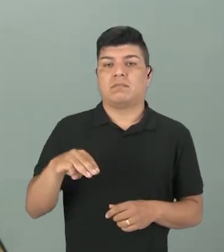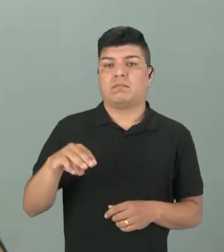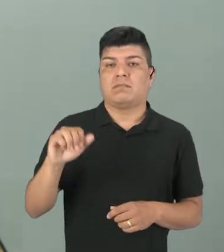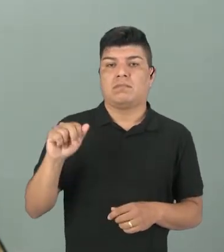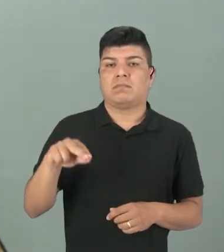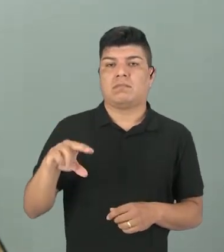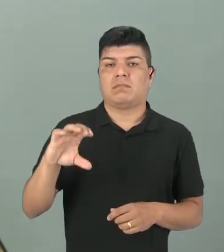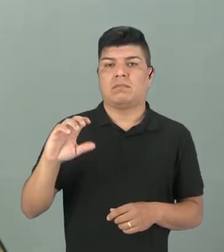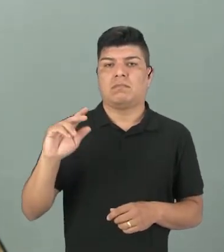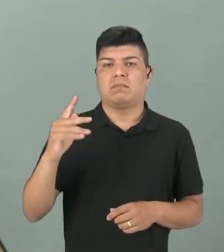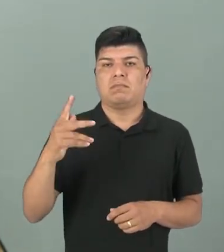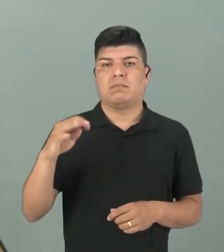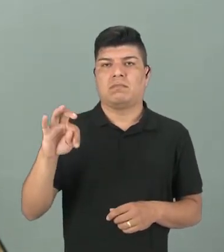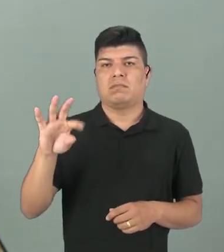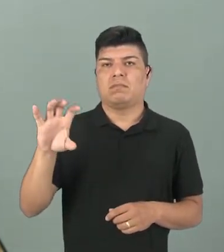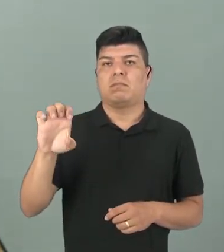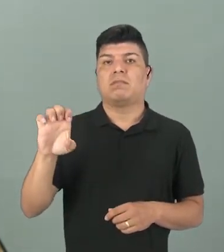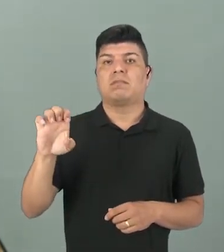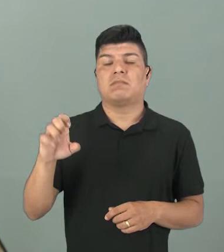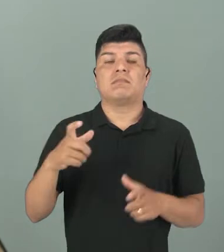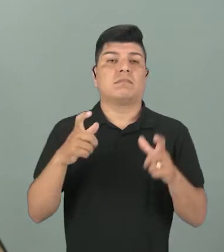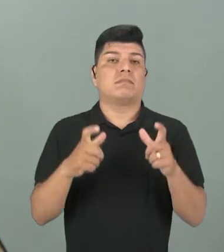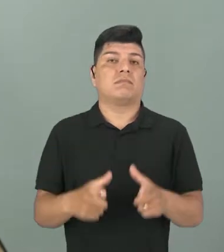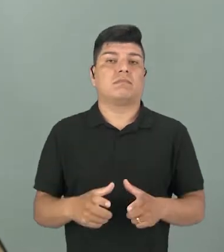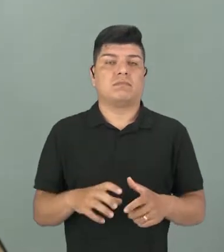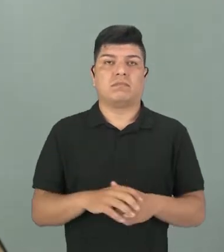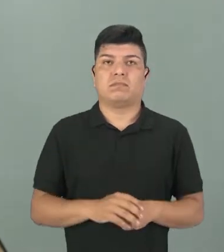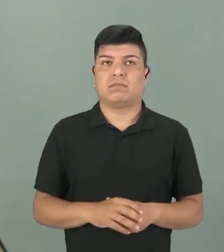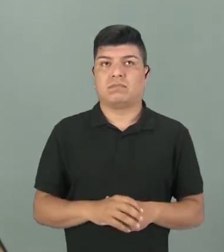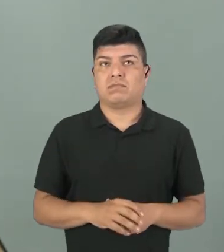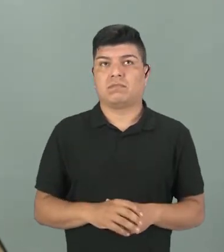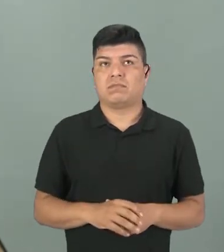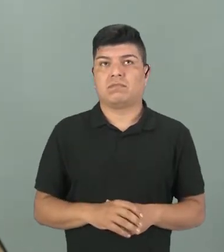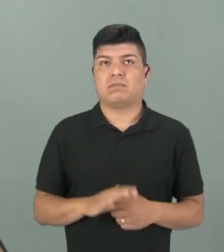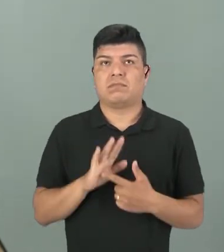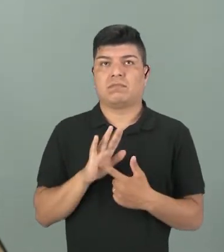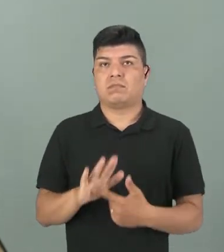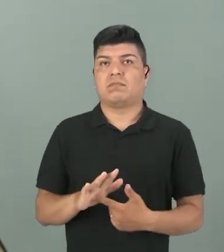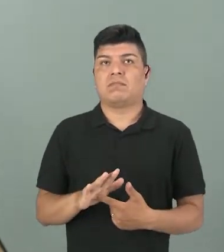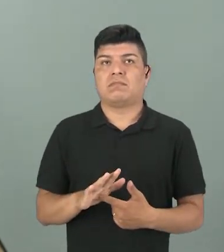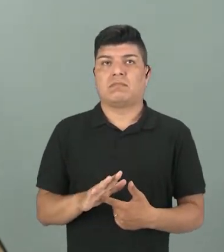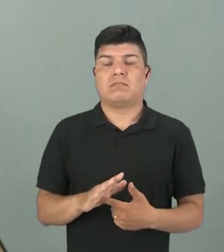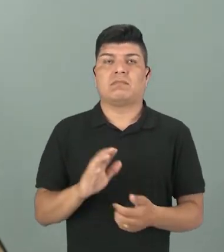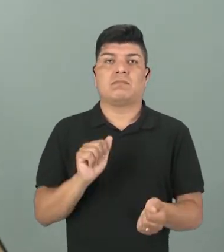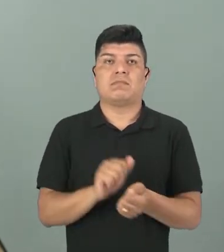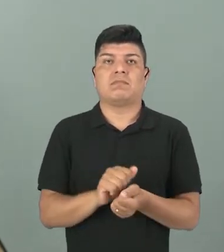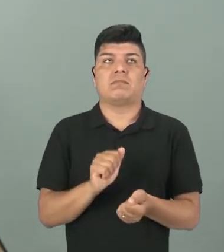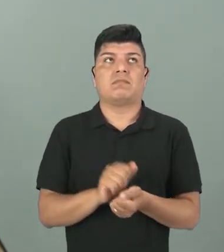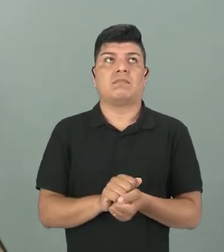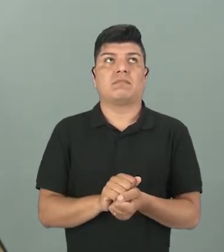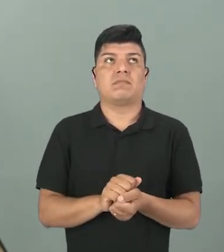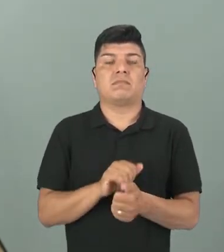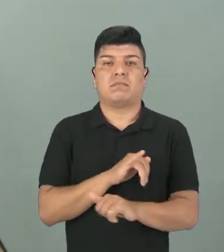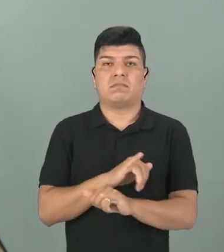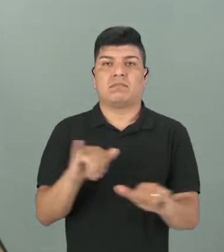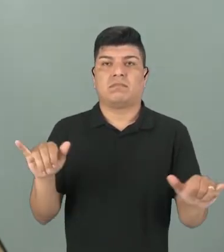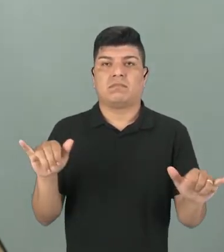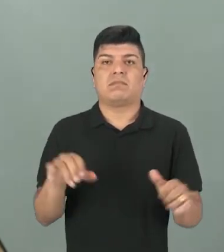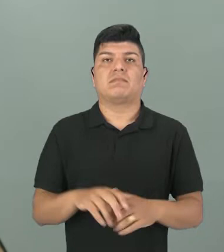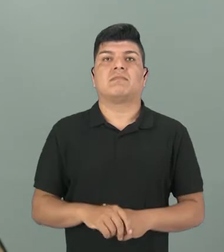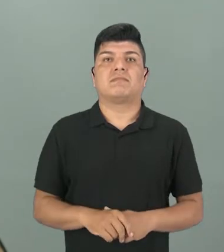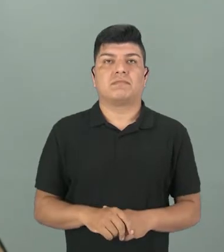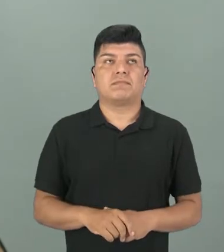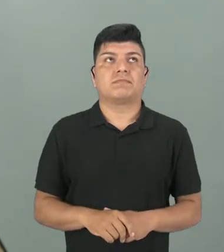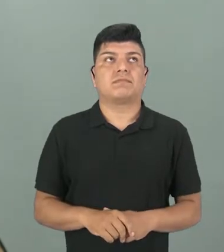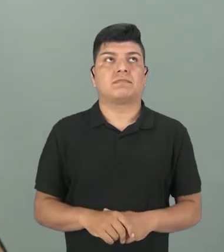manchete, onde está exatamente a manchete que representa, que faz parte dessa notícia. Vamos